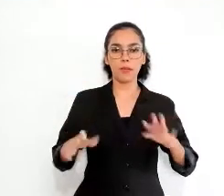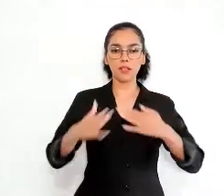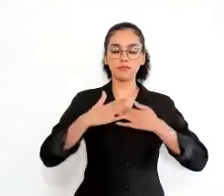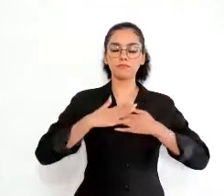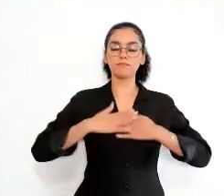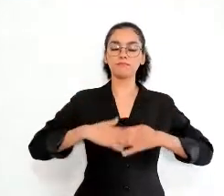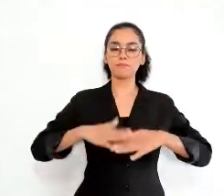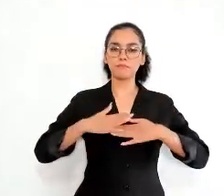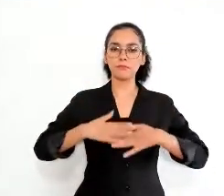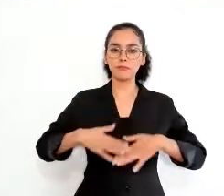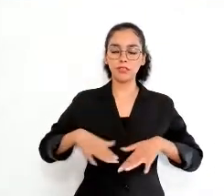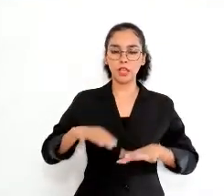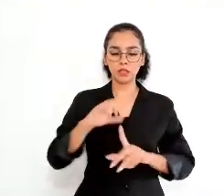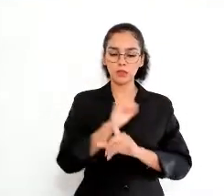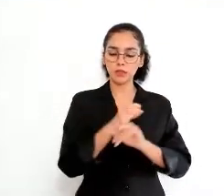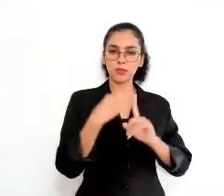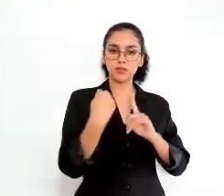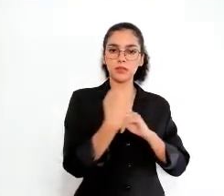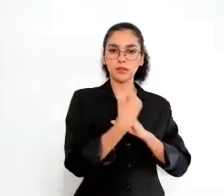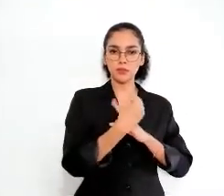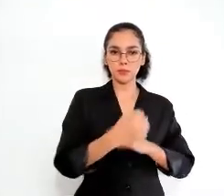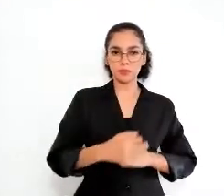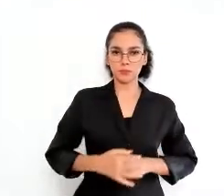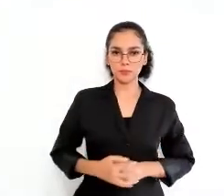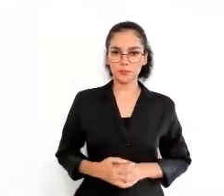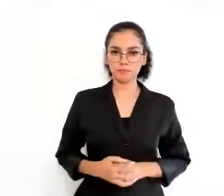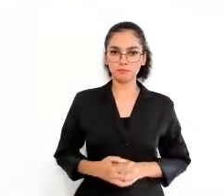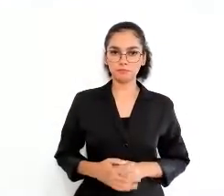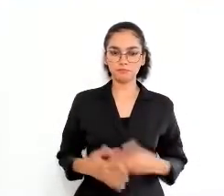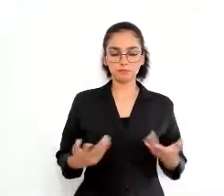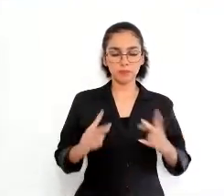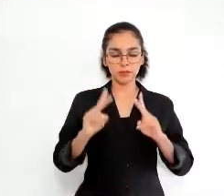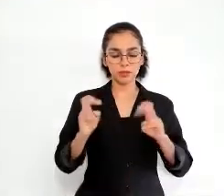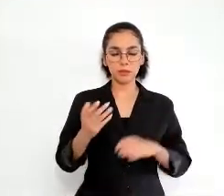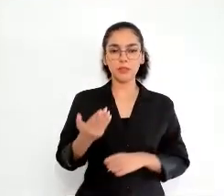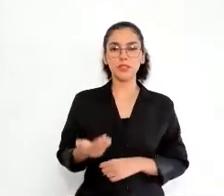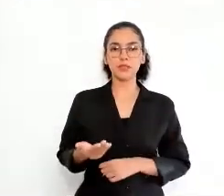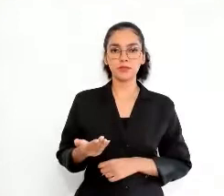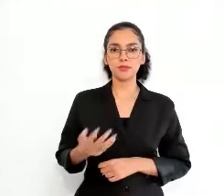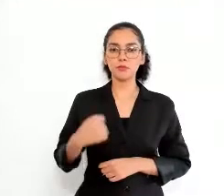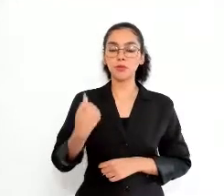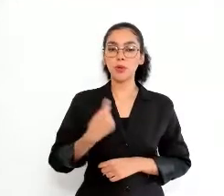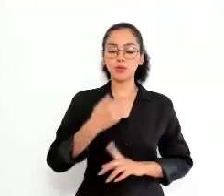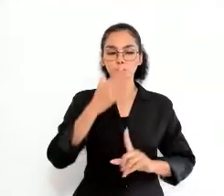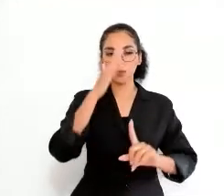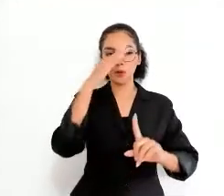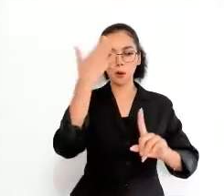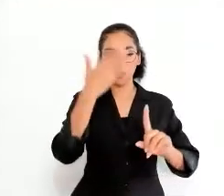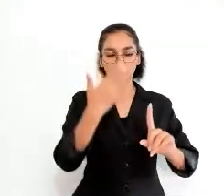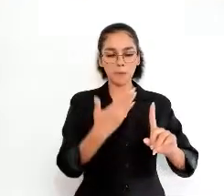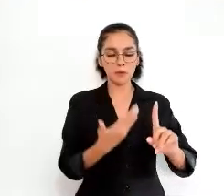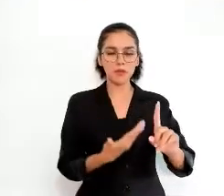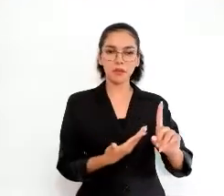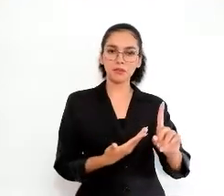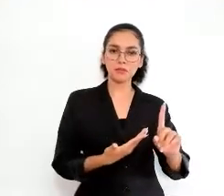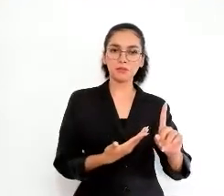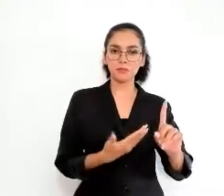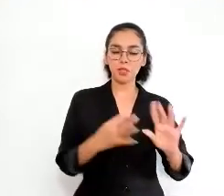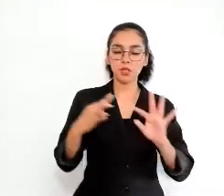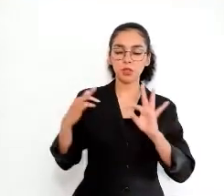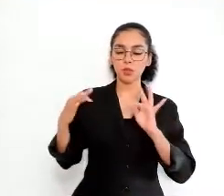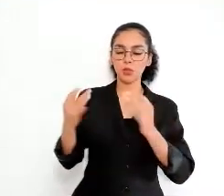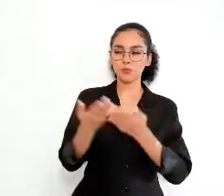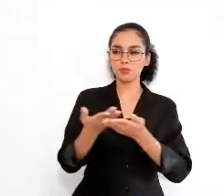coletividade. Nesse ensejo, rendemos homenagem aos saudosos